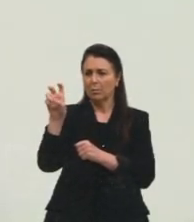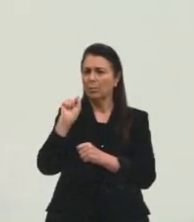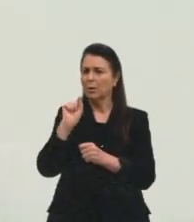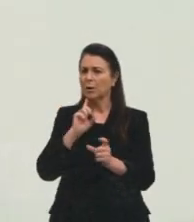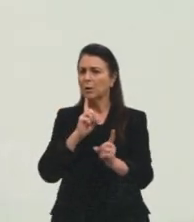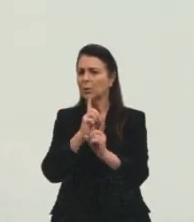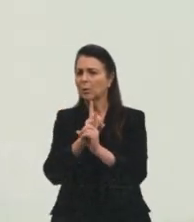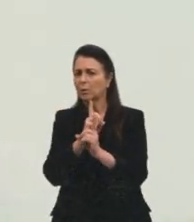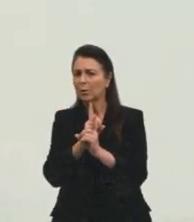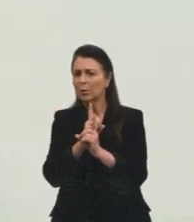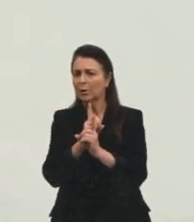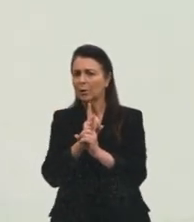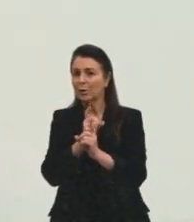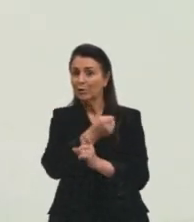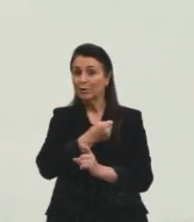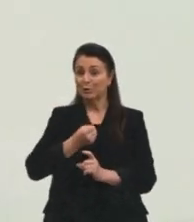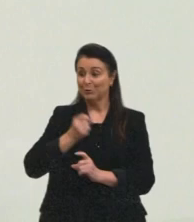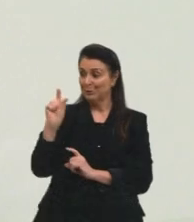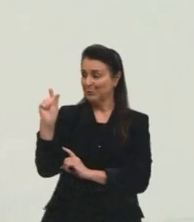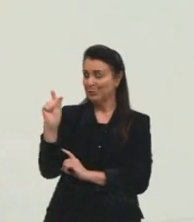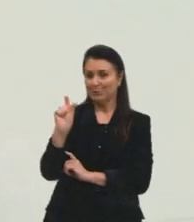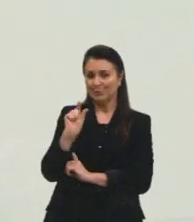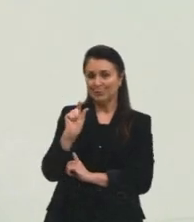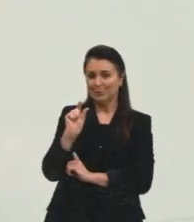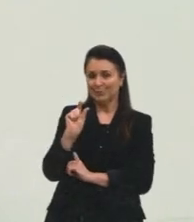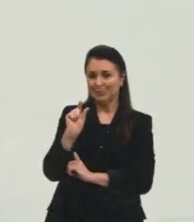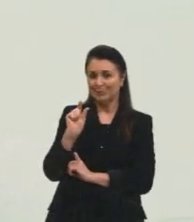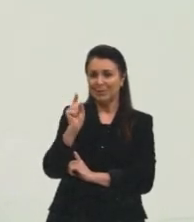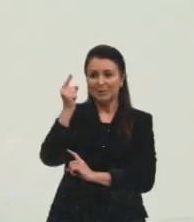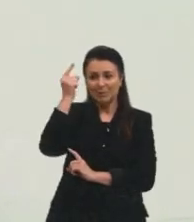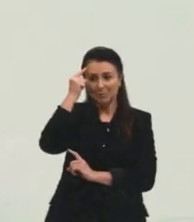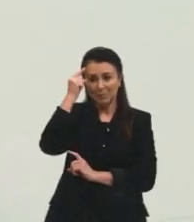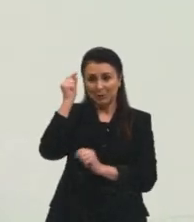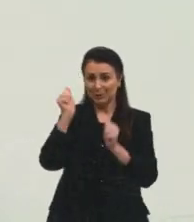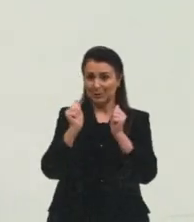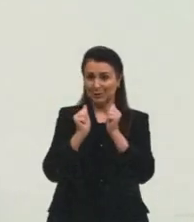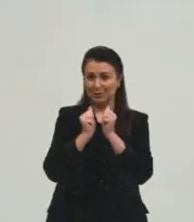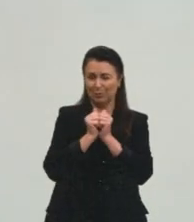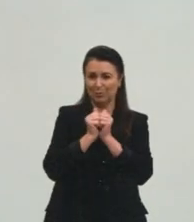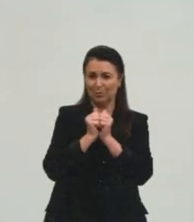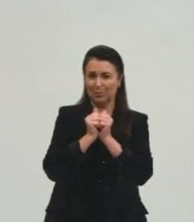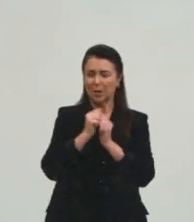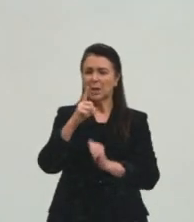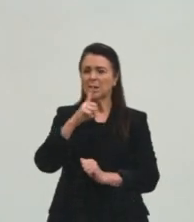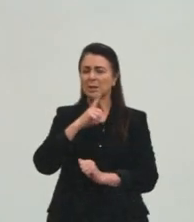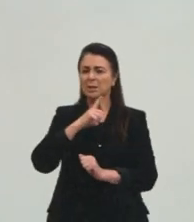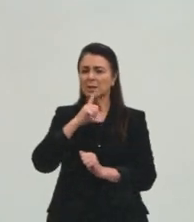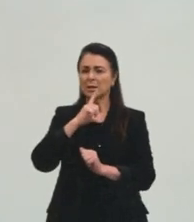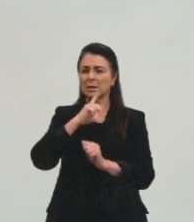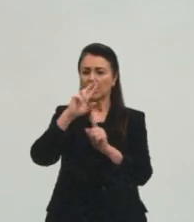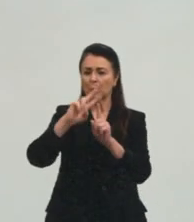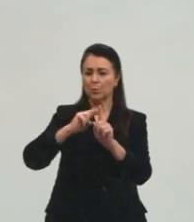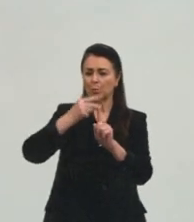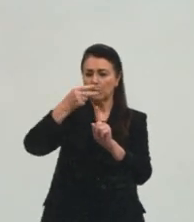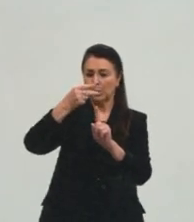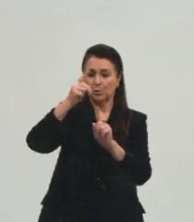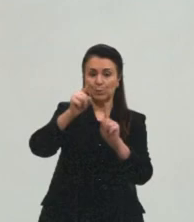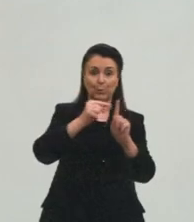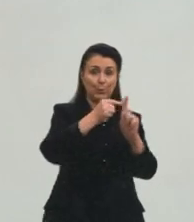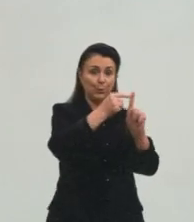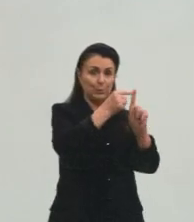foi muito pequeno tá então pensa em sempre comigo assim se a gente tem um expoente positivo